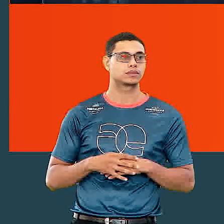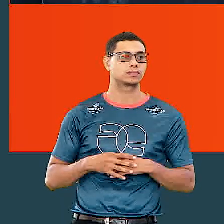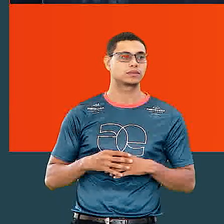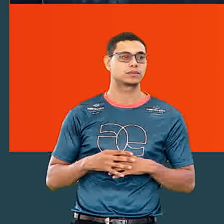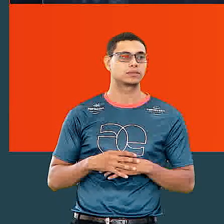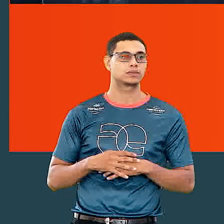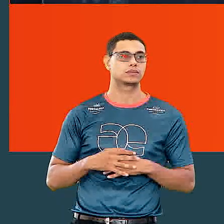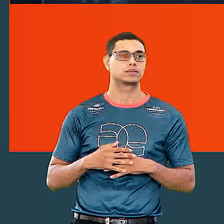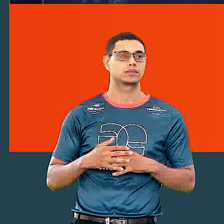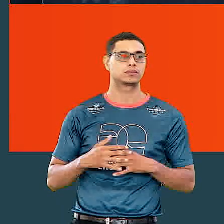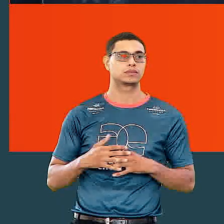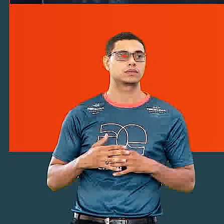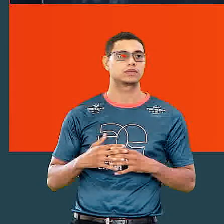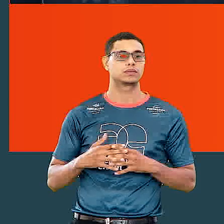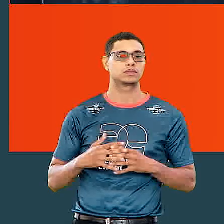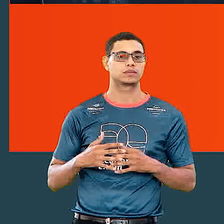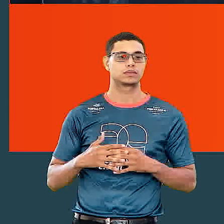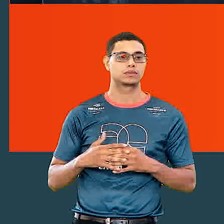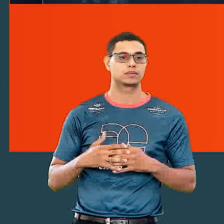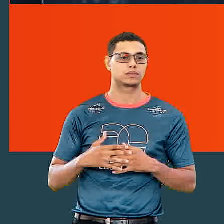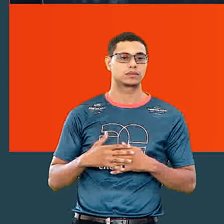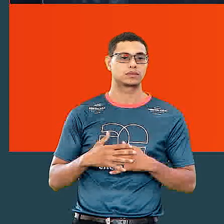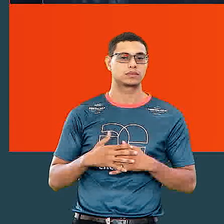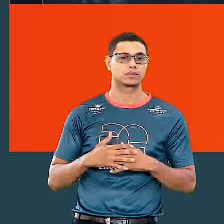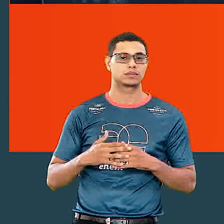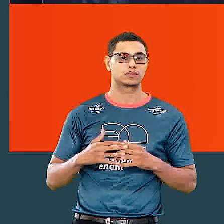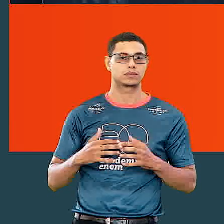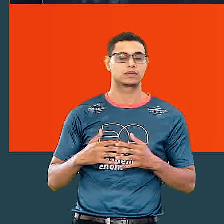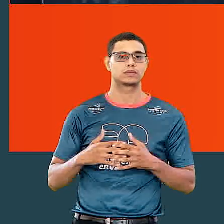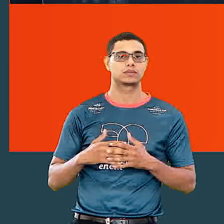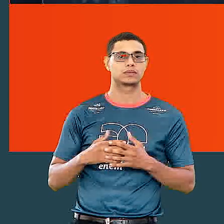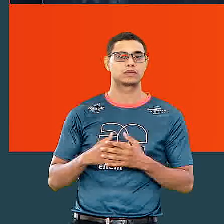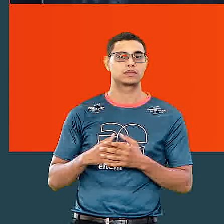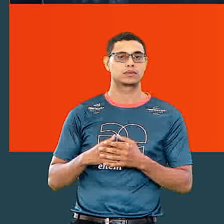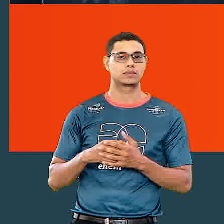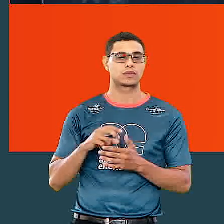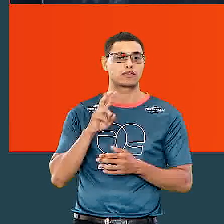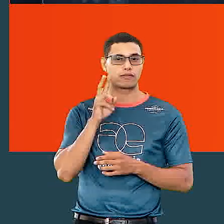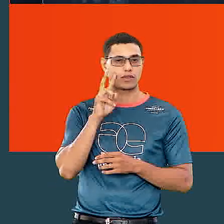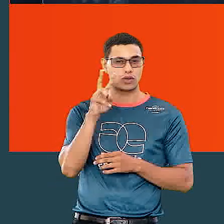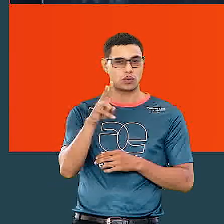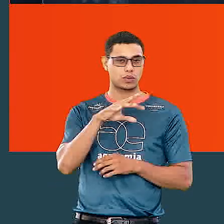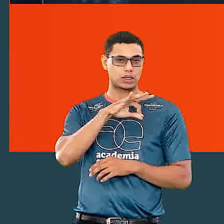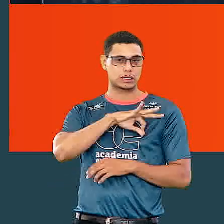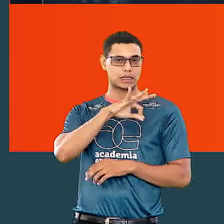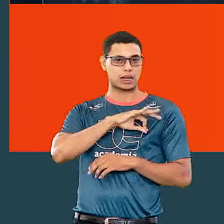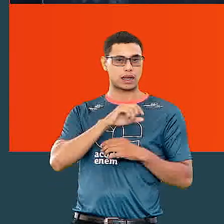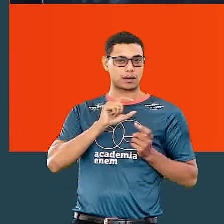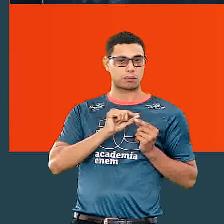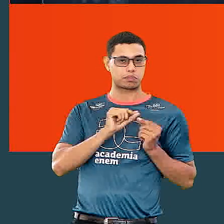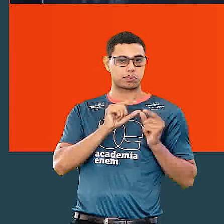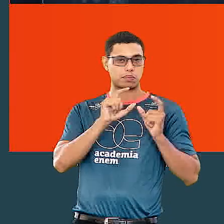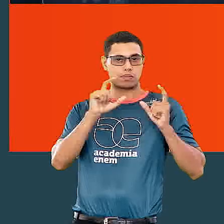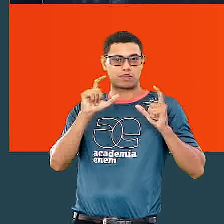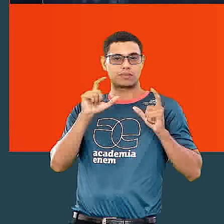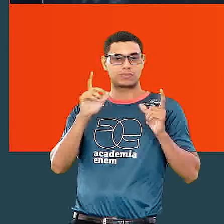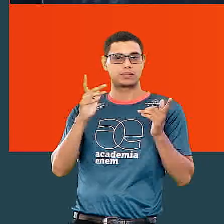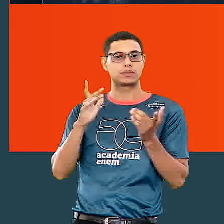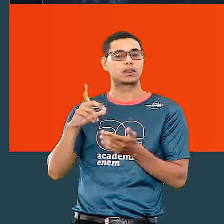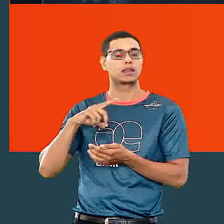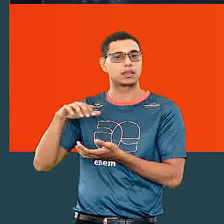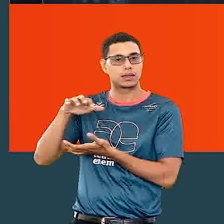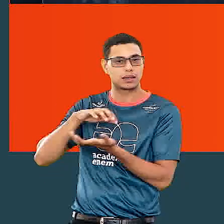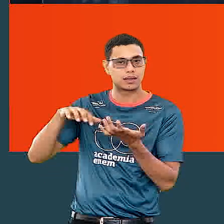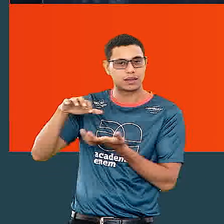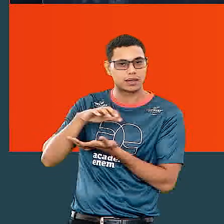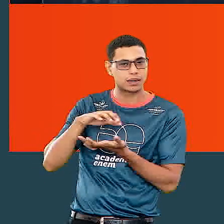com grandes aumentos de salário. Olha aí, tu viu? Tava tendo greve. Quando é que os